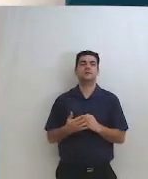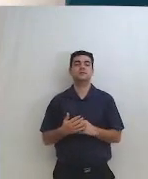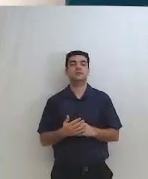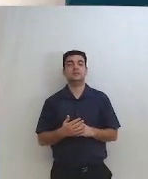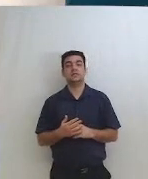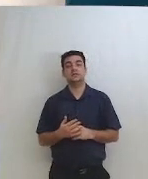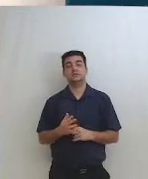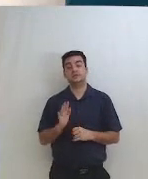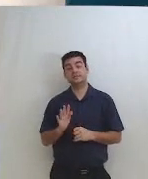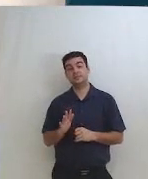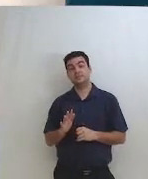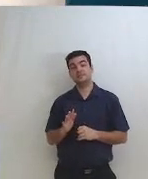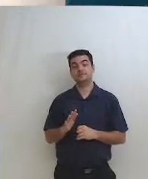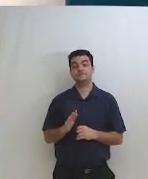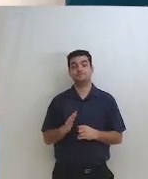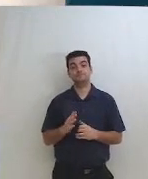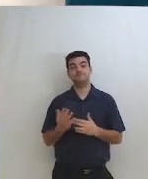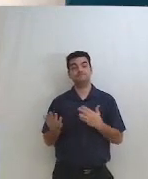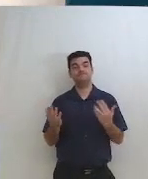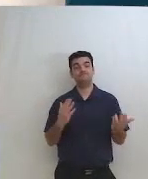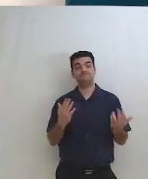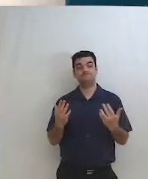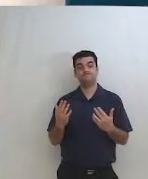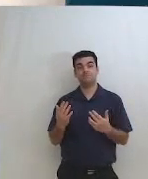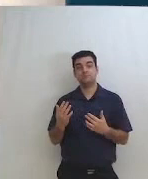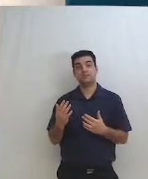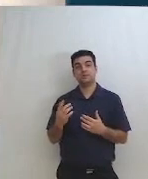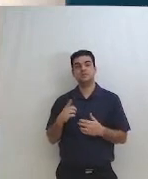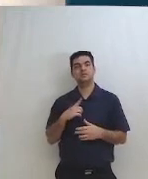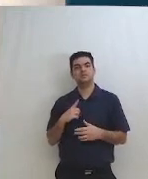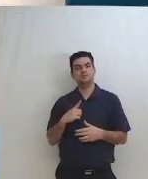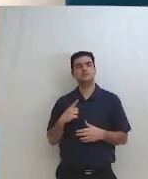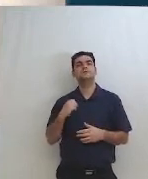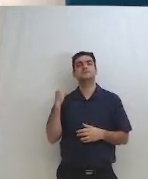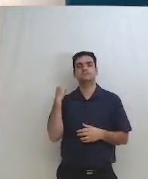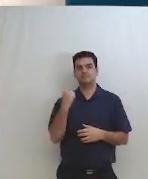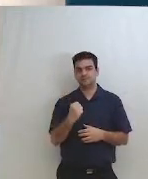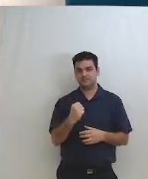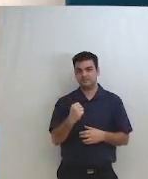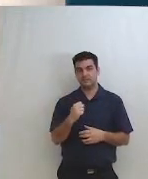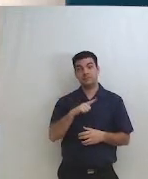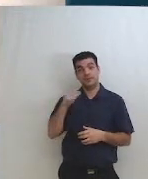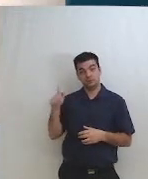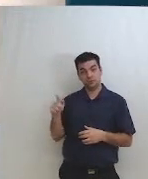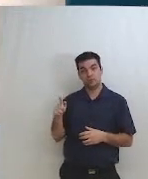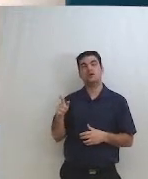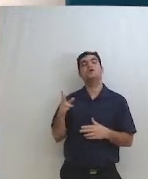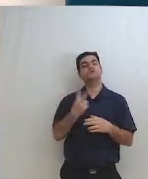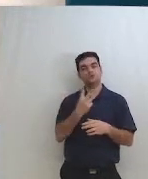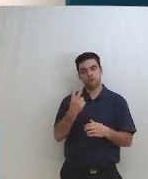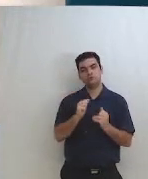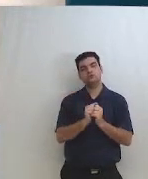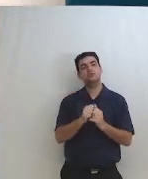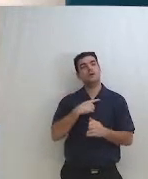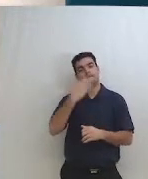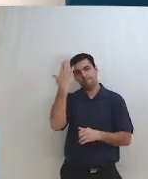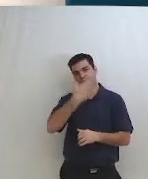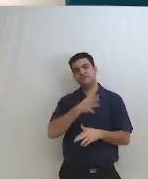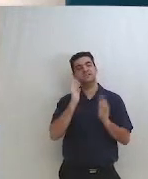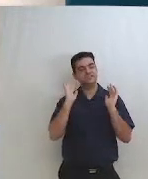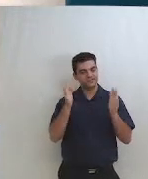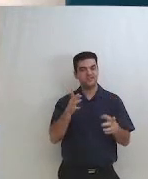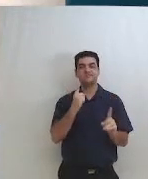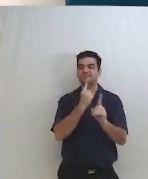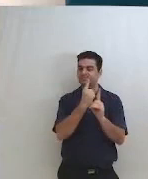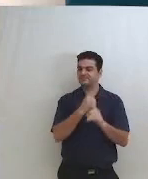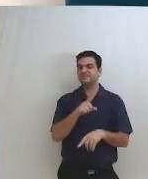olha, ele disse os indícios, houve o homicídio, ou há indícios da participação, as provas até agora coligidas indicam essa participação,